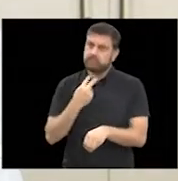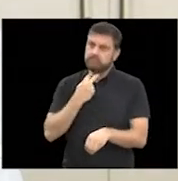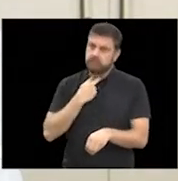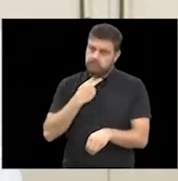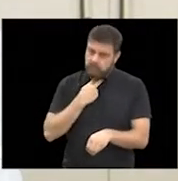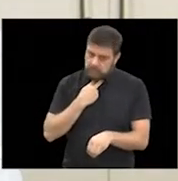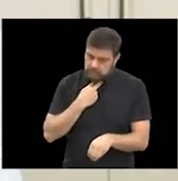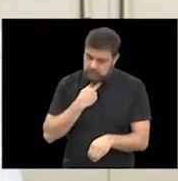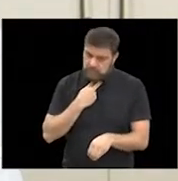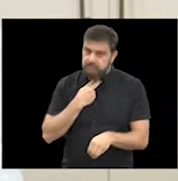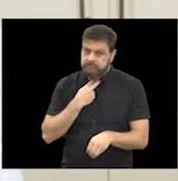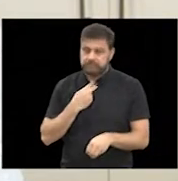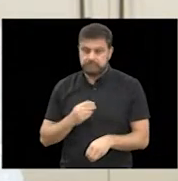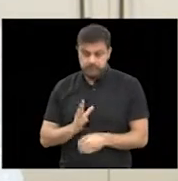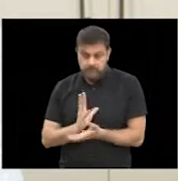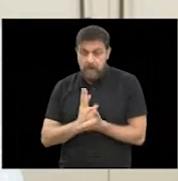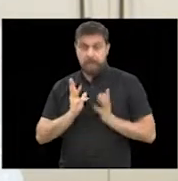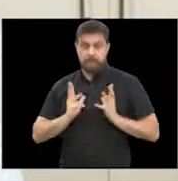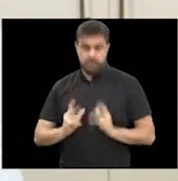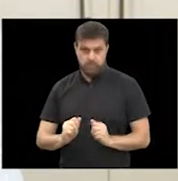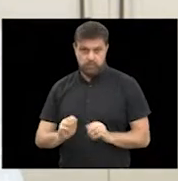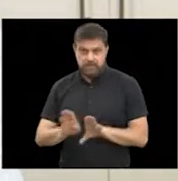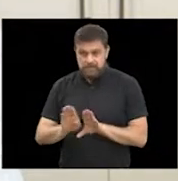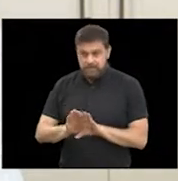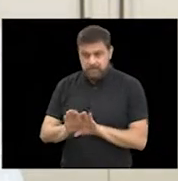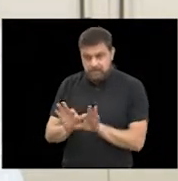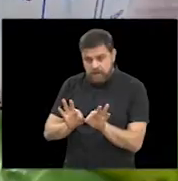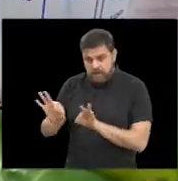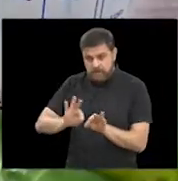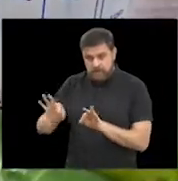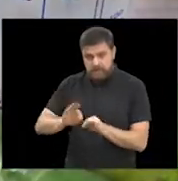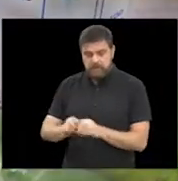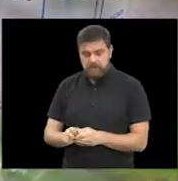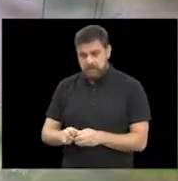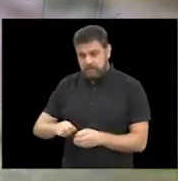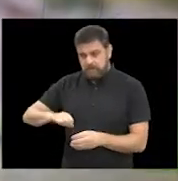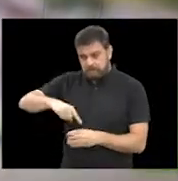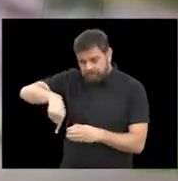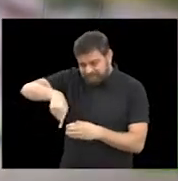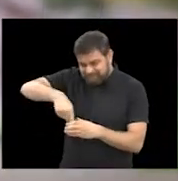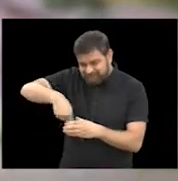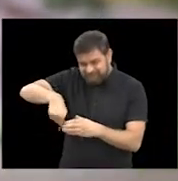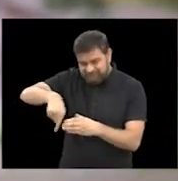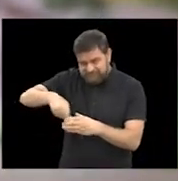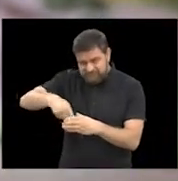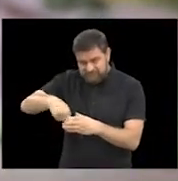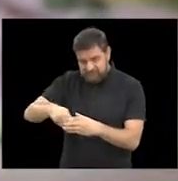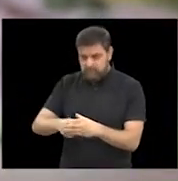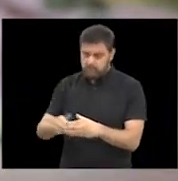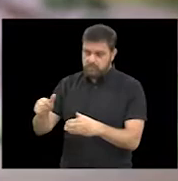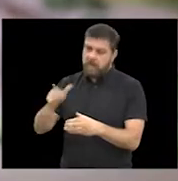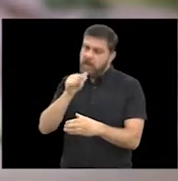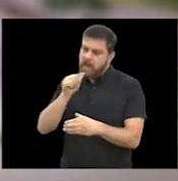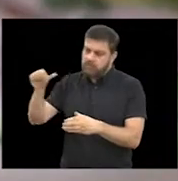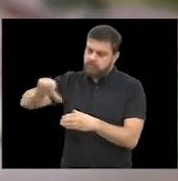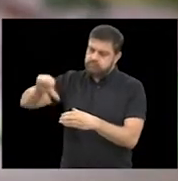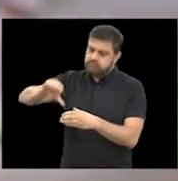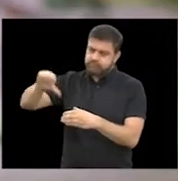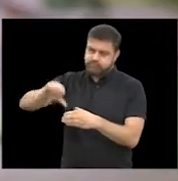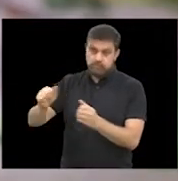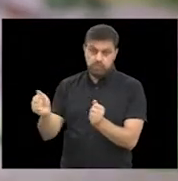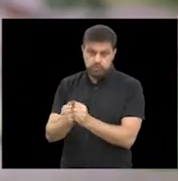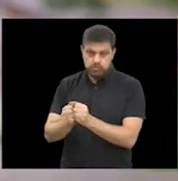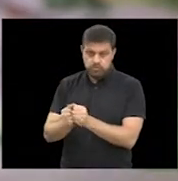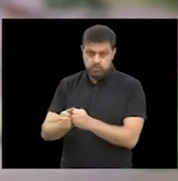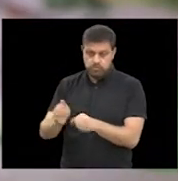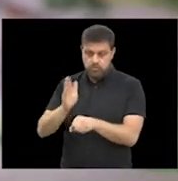cheia de agrotóxico, né? Pode fazer suco de couve também, em jejum. Então, a pessoa pode bater um pouco de água com a folha, uma